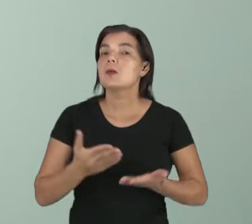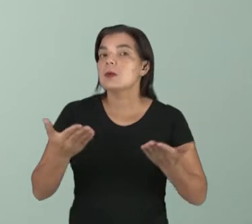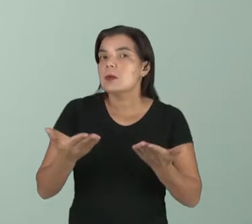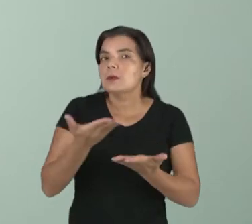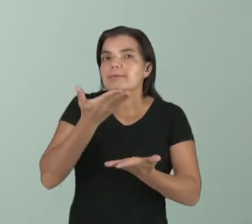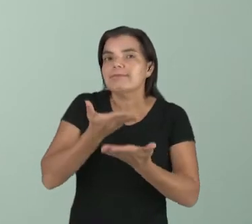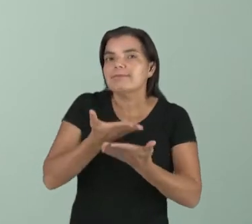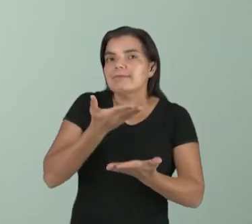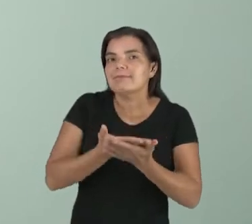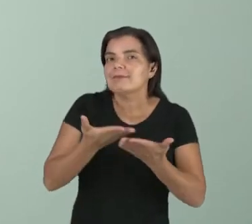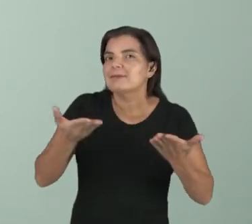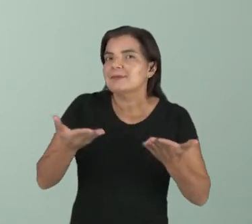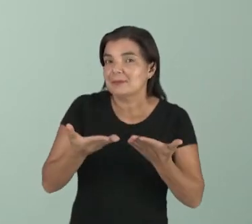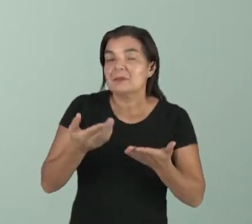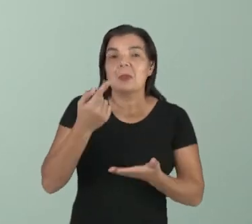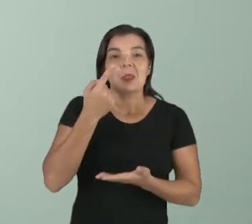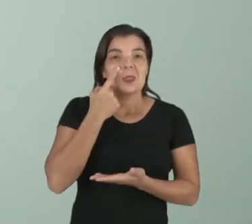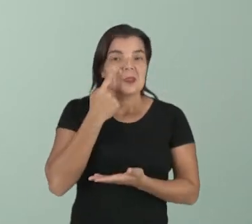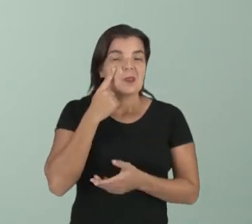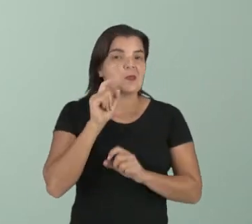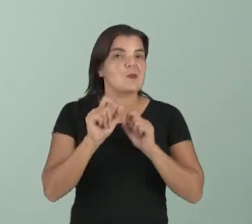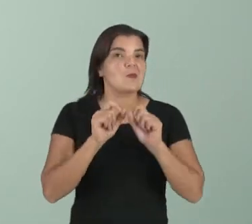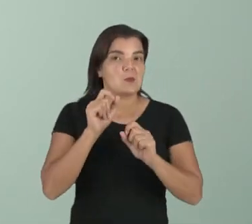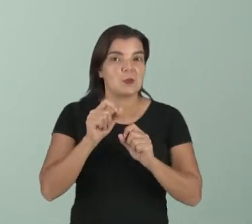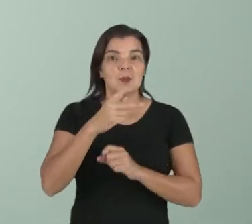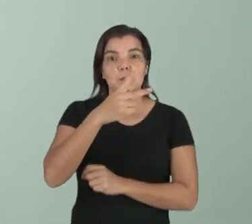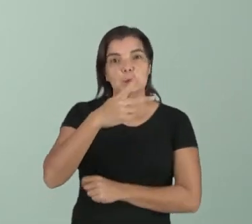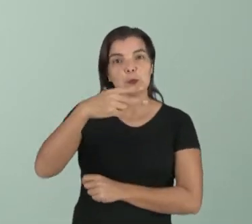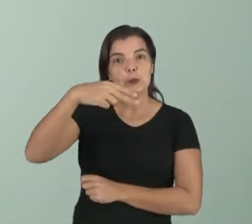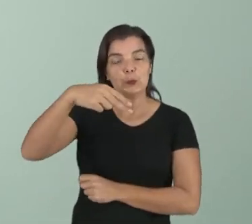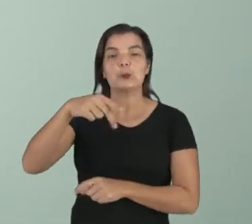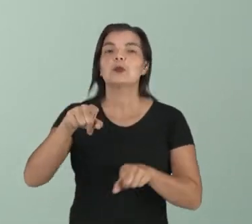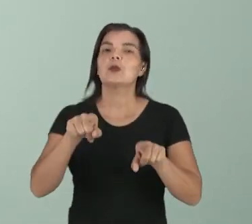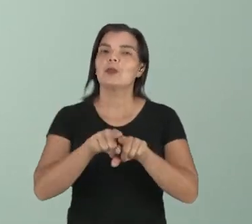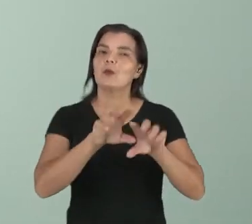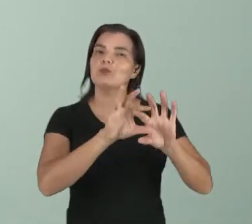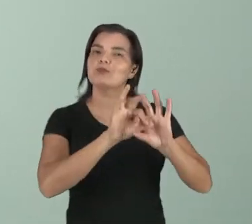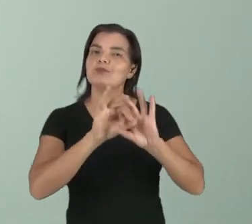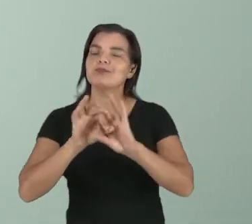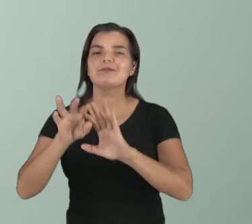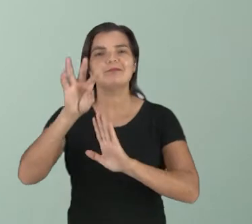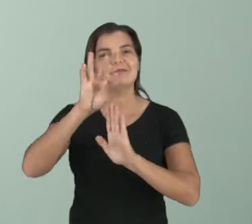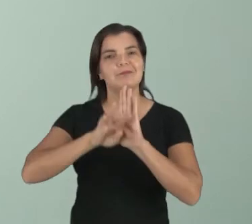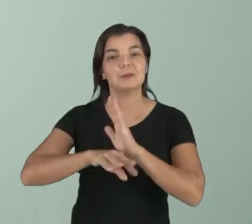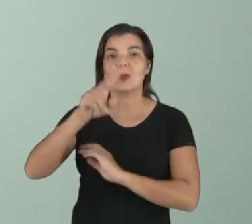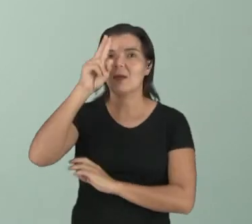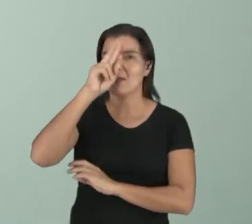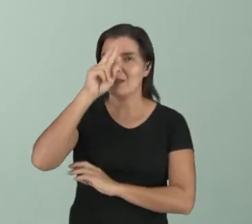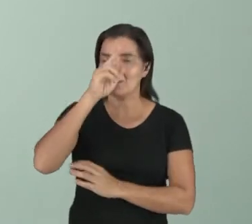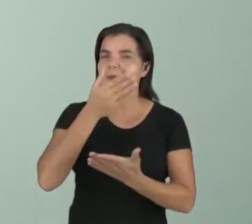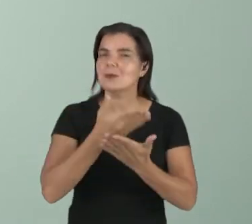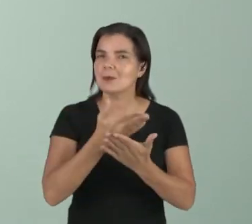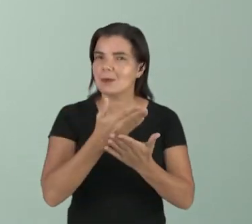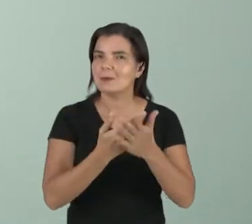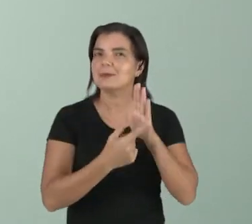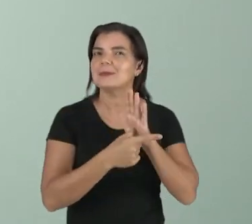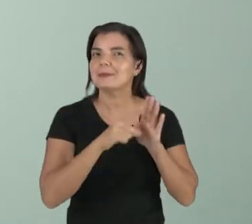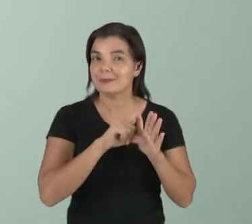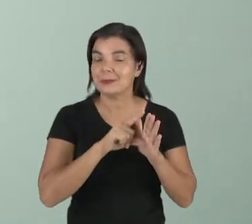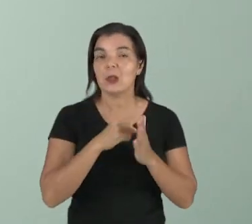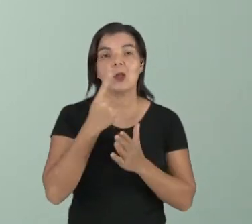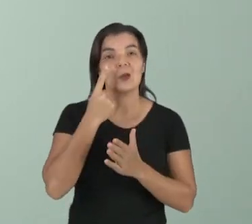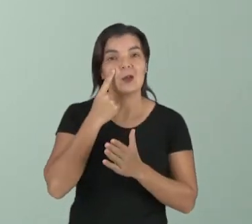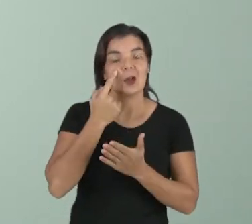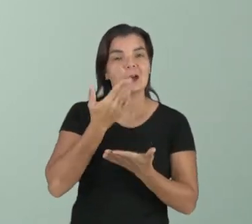vamos estudar hoje? Nós vamos falar sobre os pronomes e a coesão textual. Lembram que na aula anterior